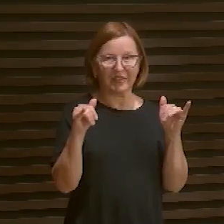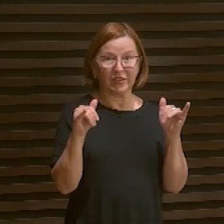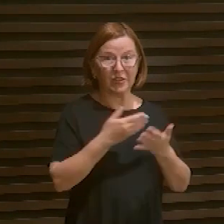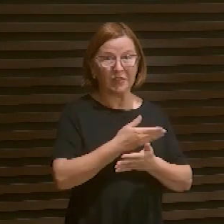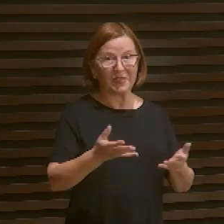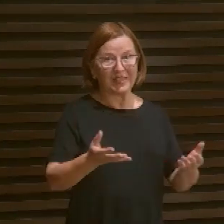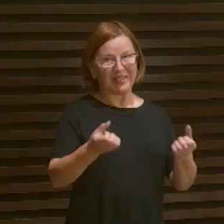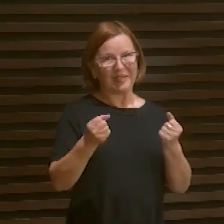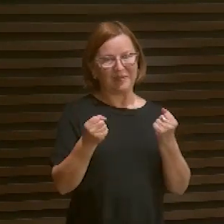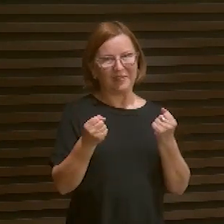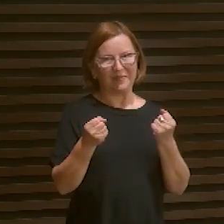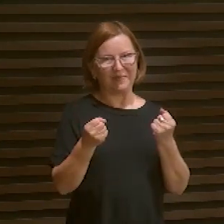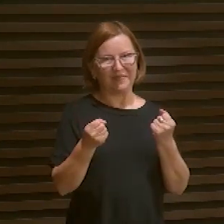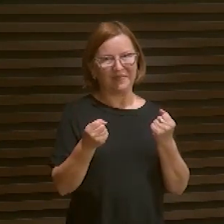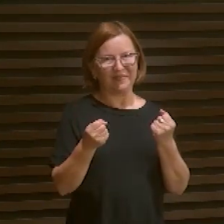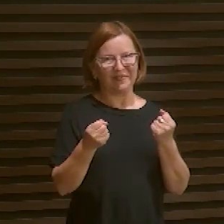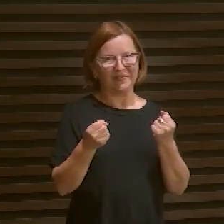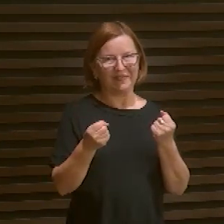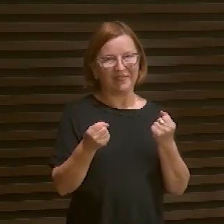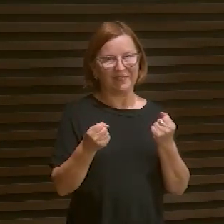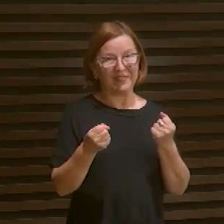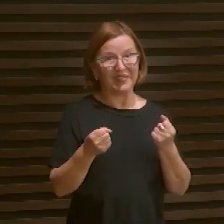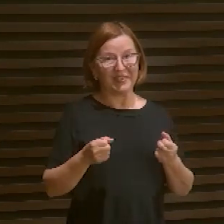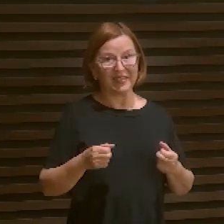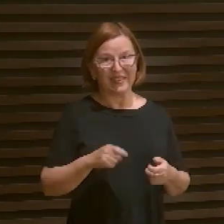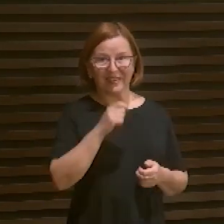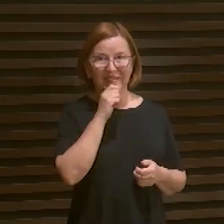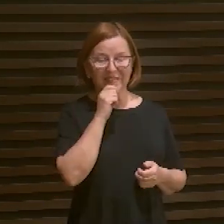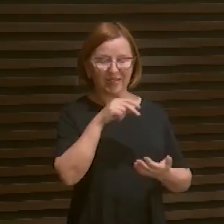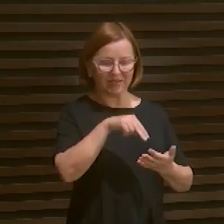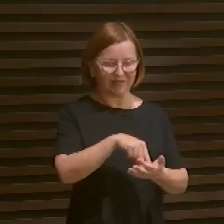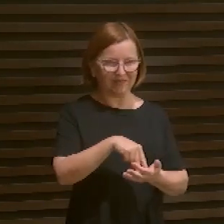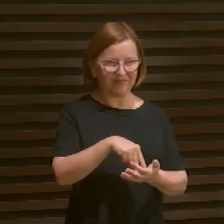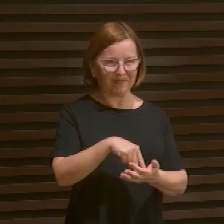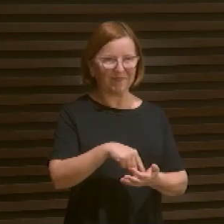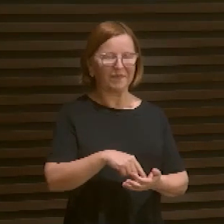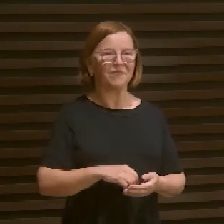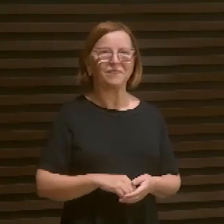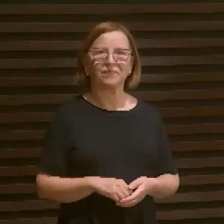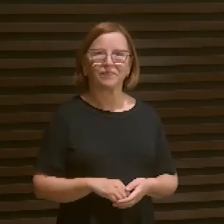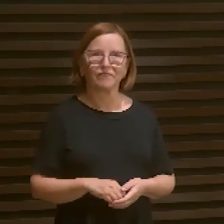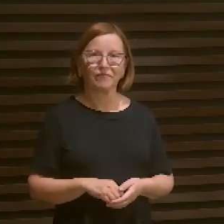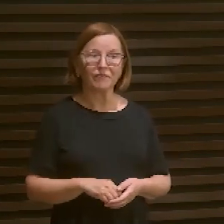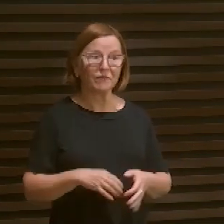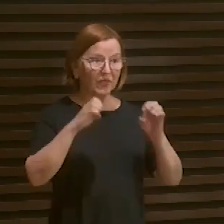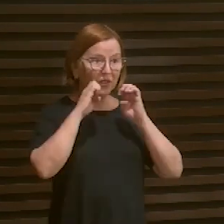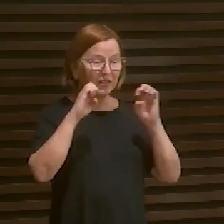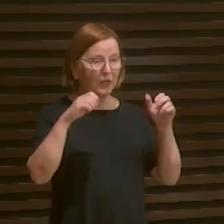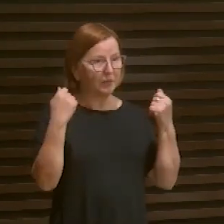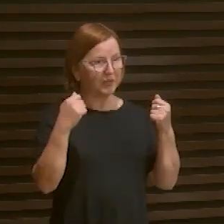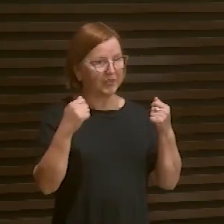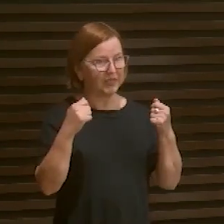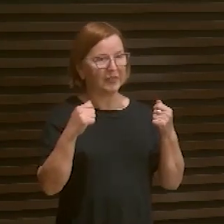qual recebestes e no qual ainda perseverais. O Evangelho precisa